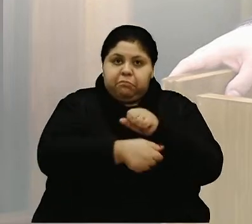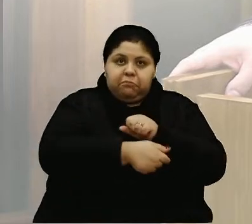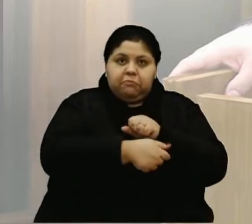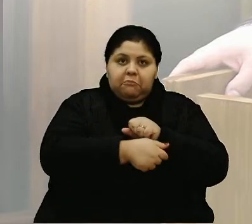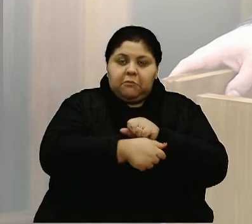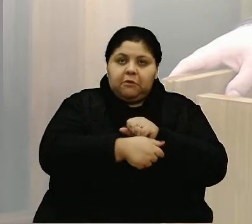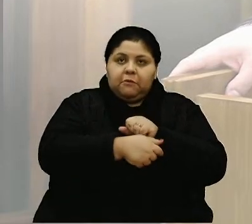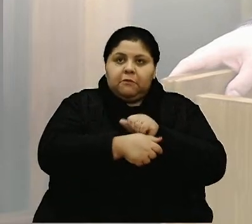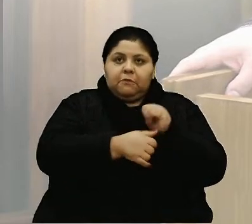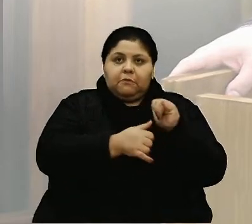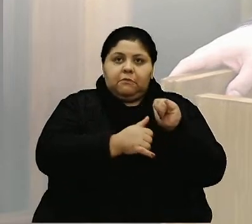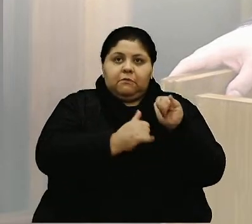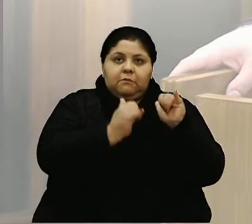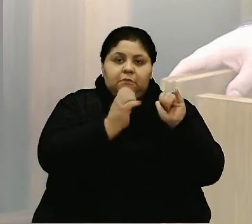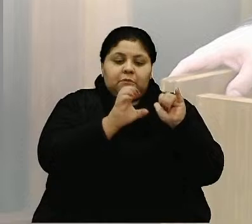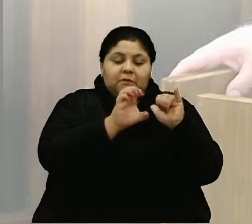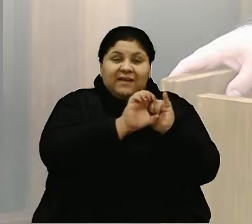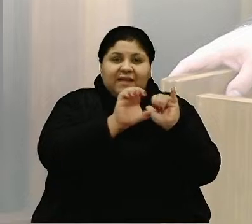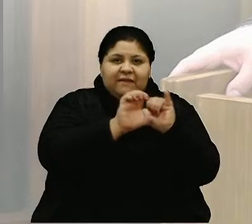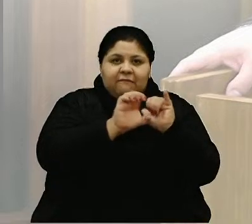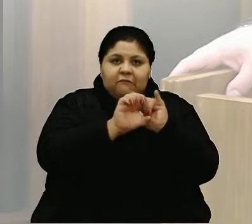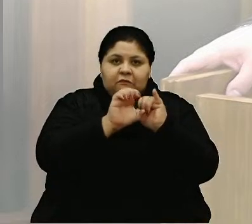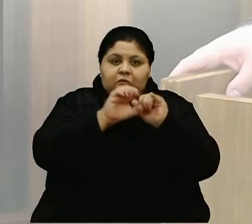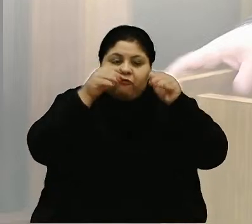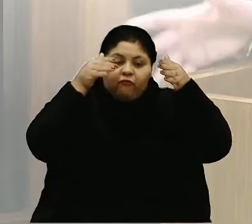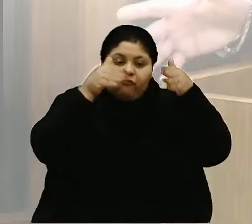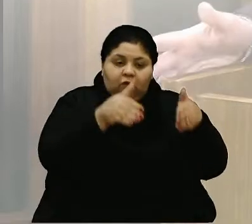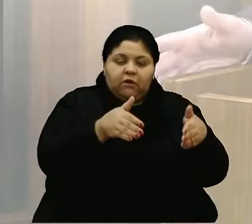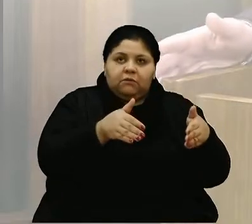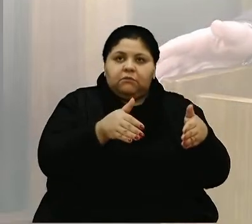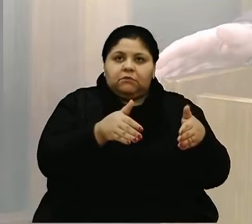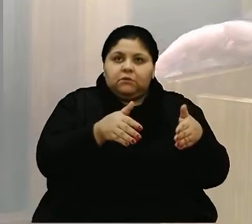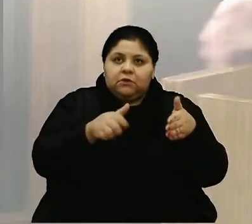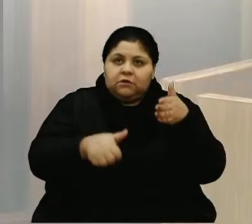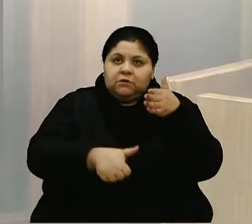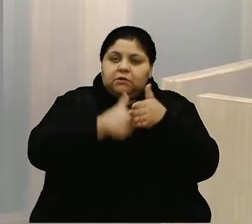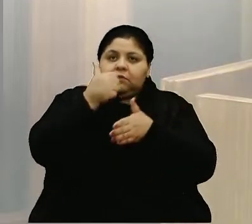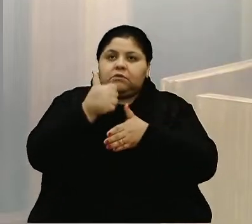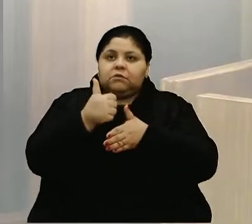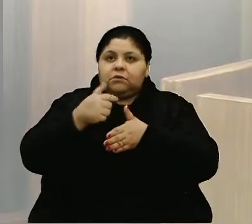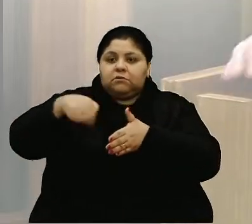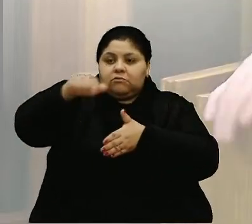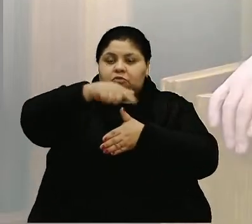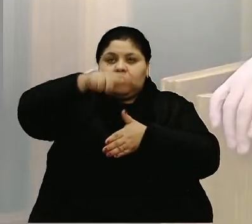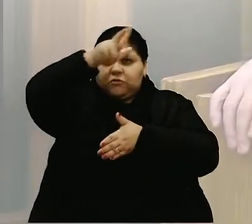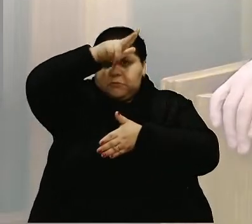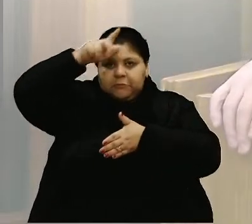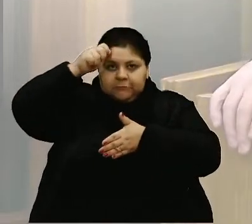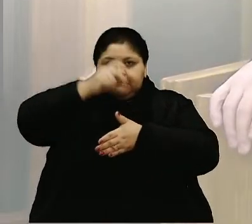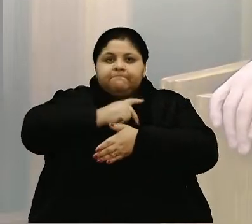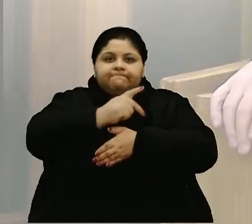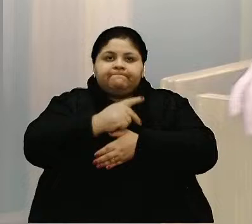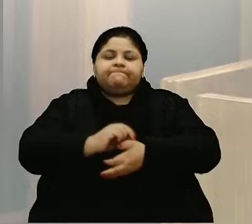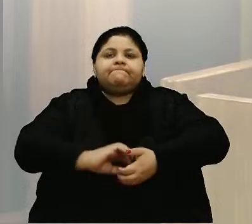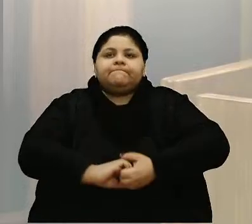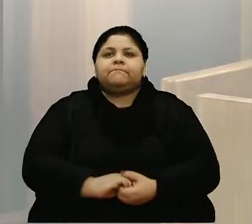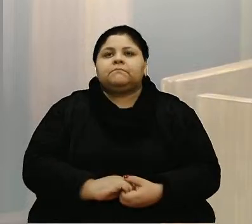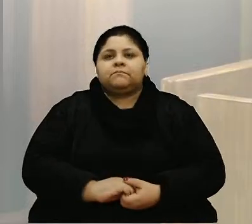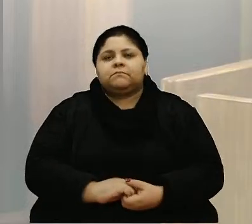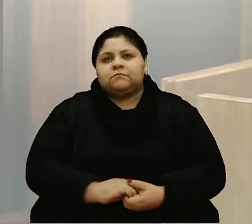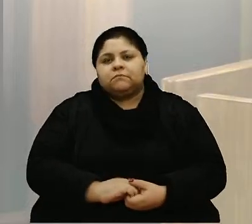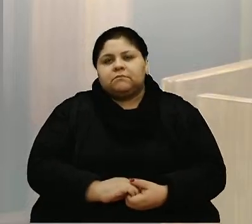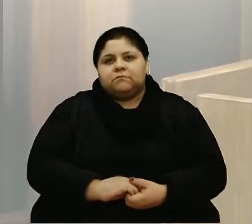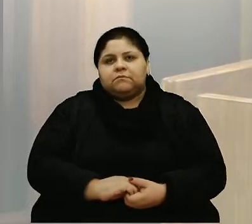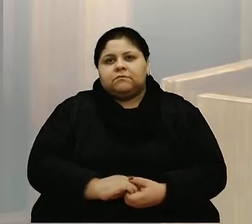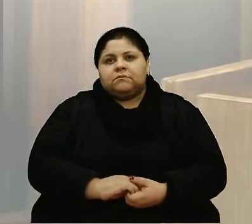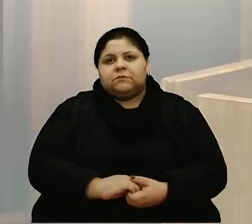TerraSol se dedica, e melhor ainda, se dedica em nosso município, né, presidente? Traz